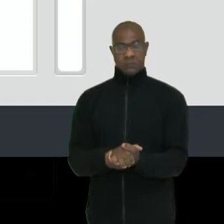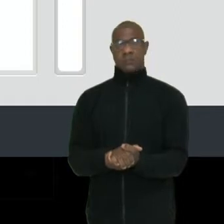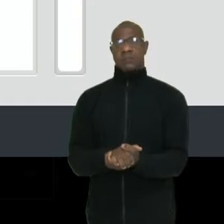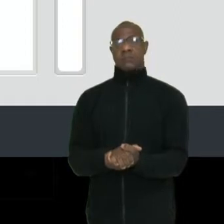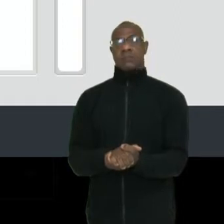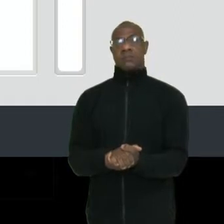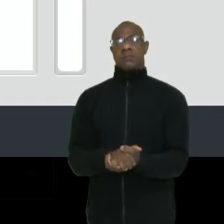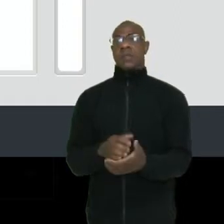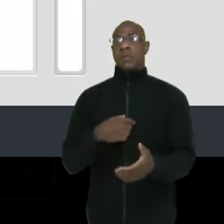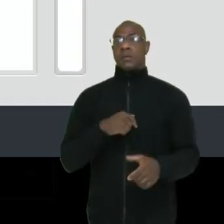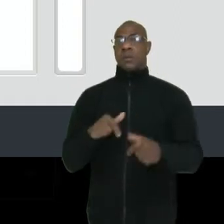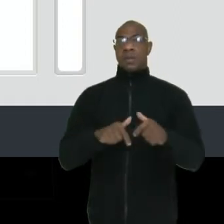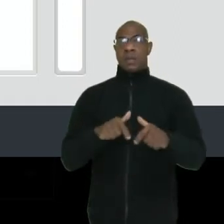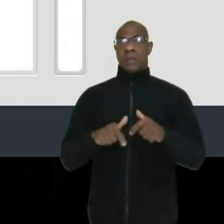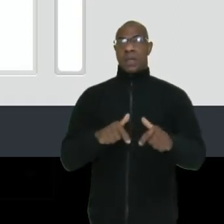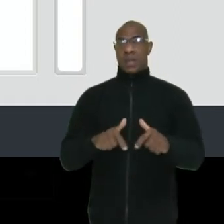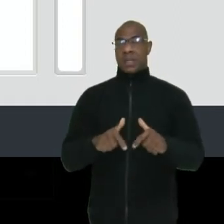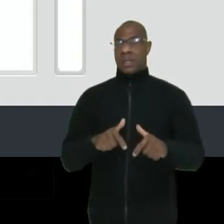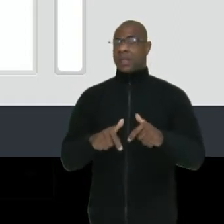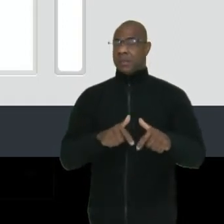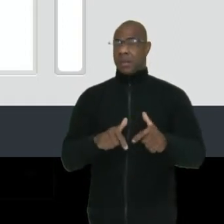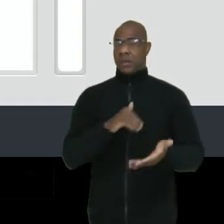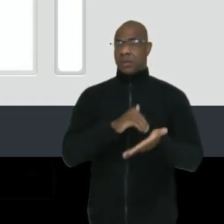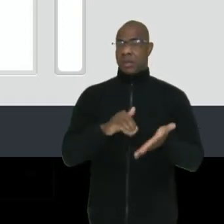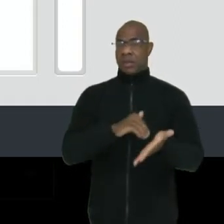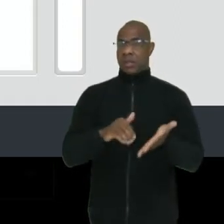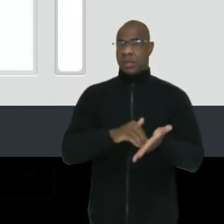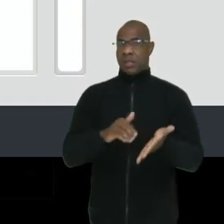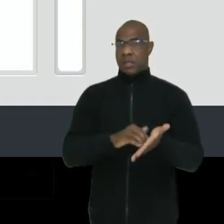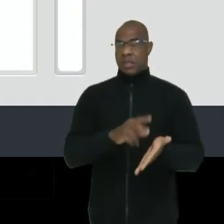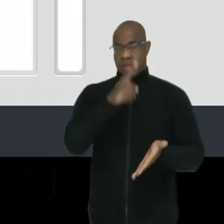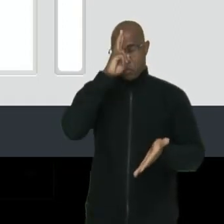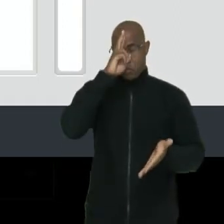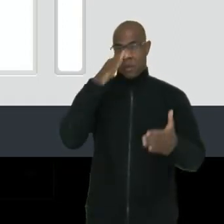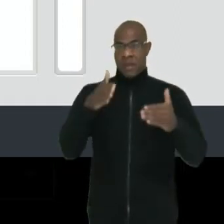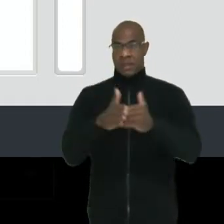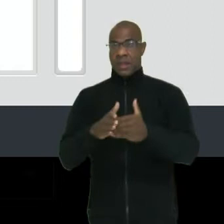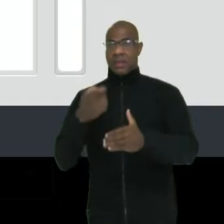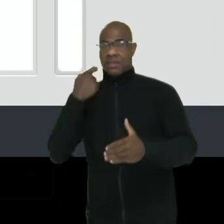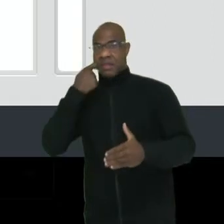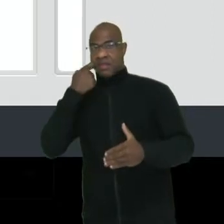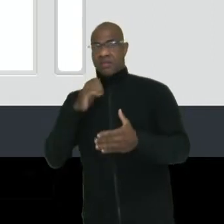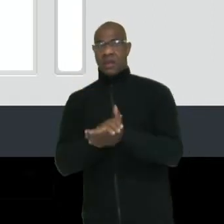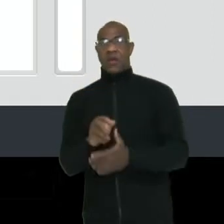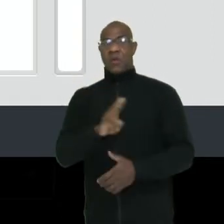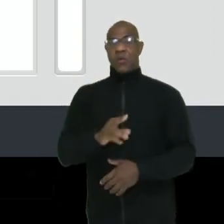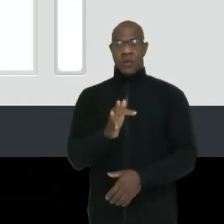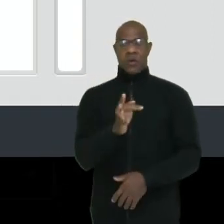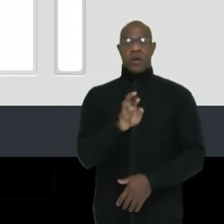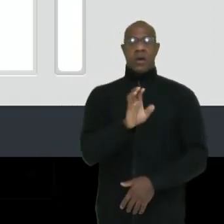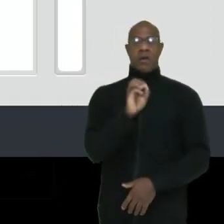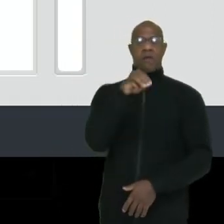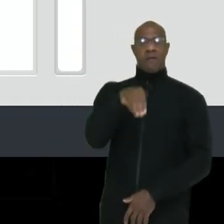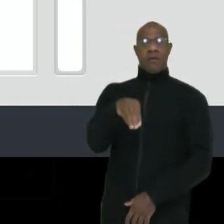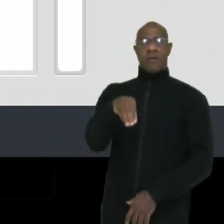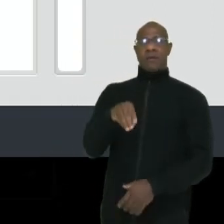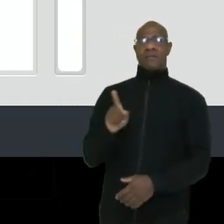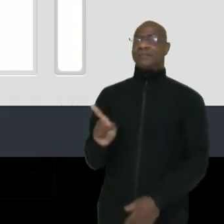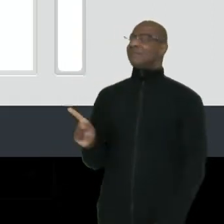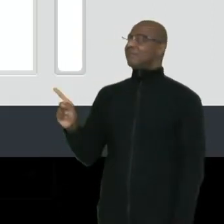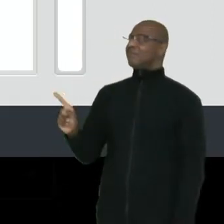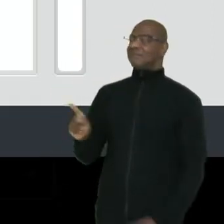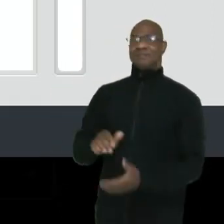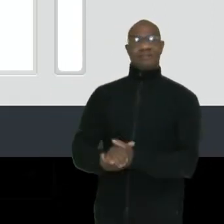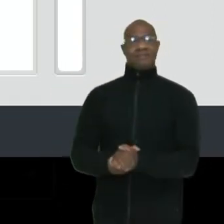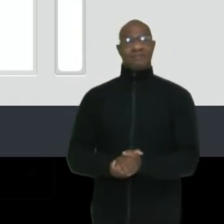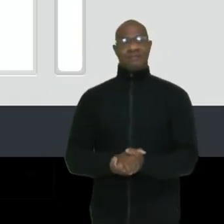um escritório de segunda a sexta-feira. Então, veja, a gente usou o from e o to para expressar